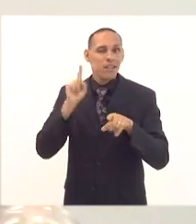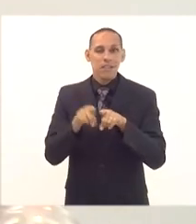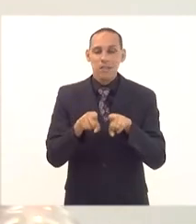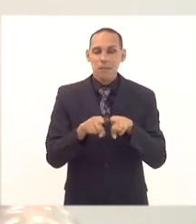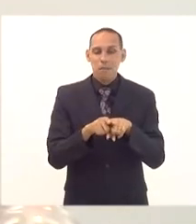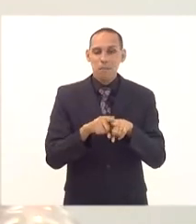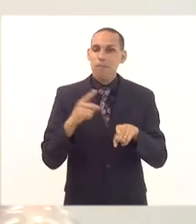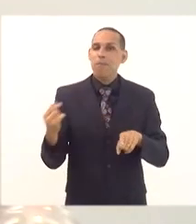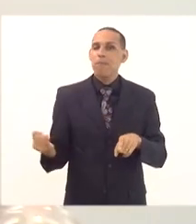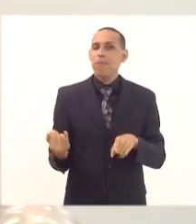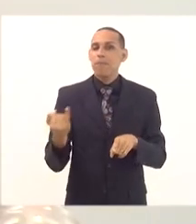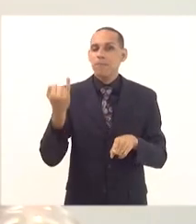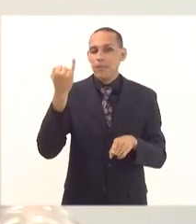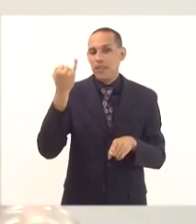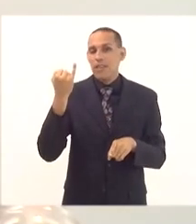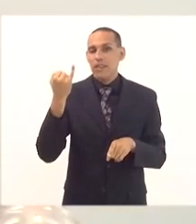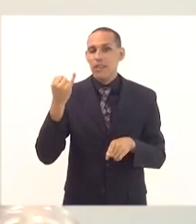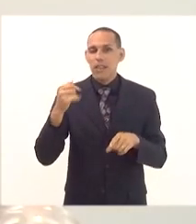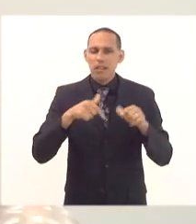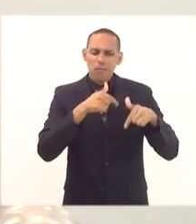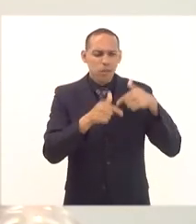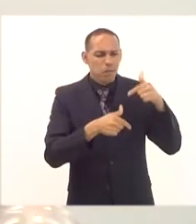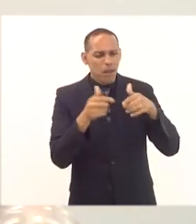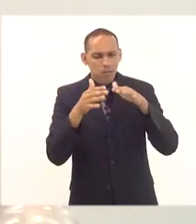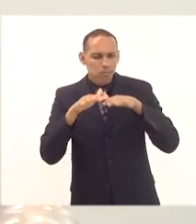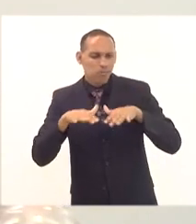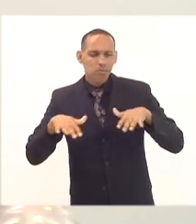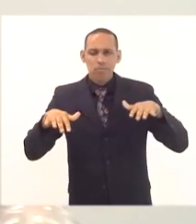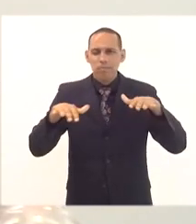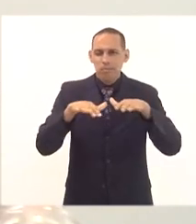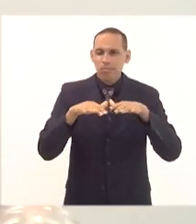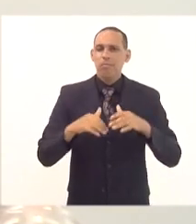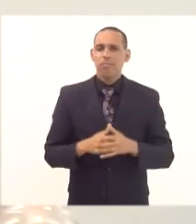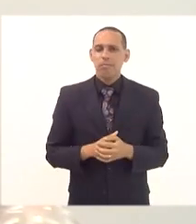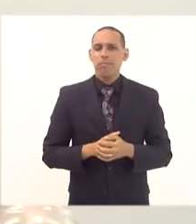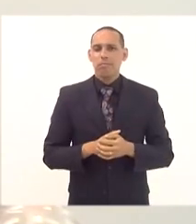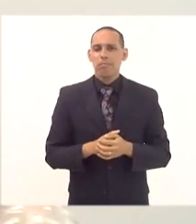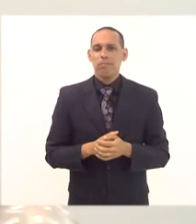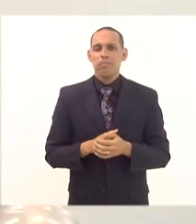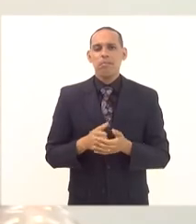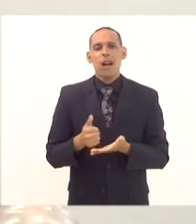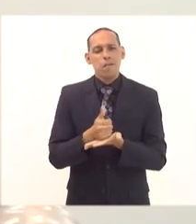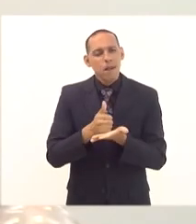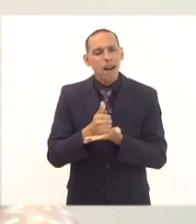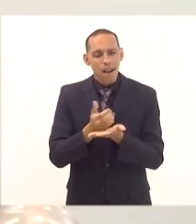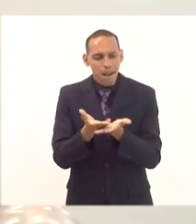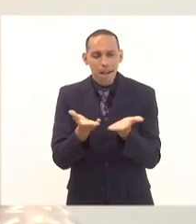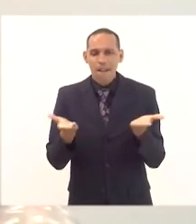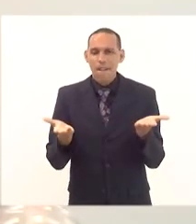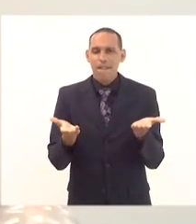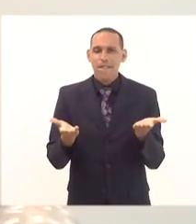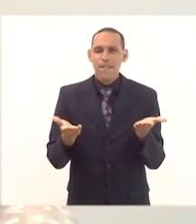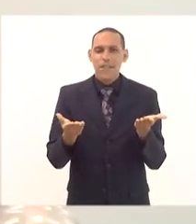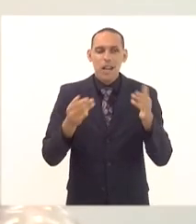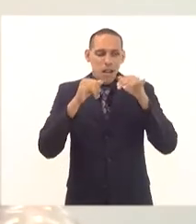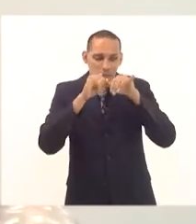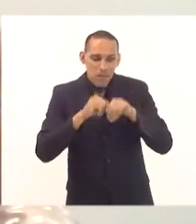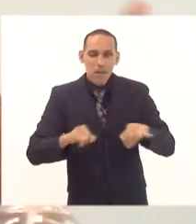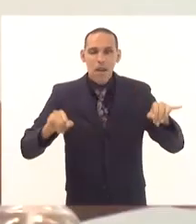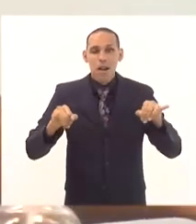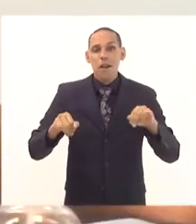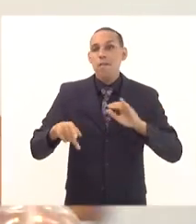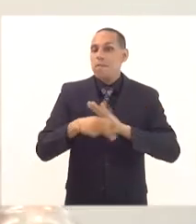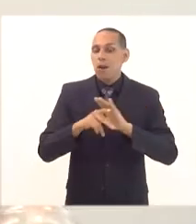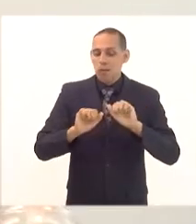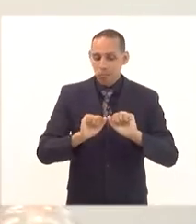o quanto é importante para trabalhadores e trabalhadoras fundamentais e basilares que essa mensagem seja enviada à casa